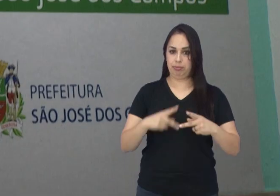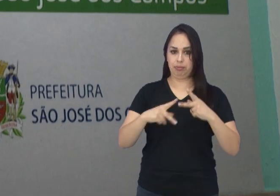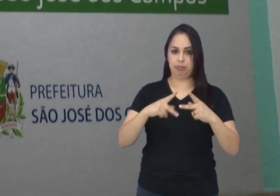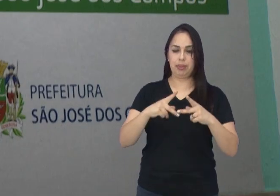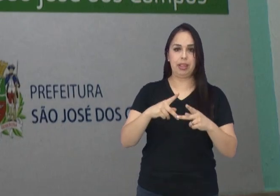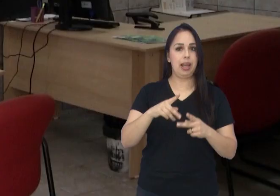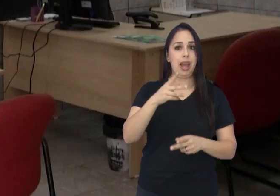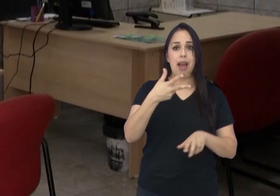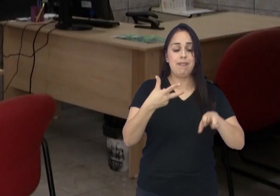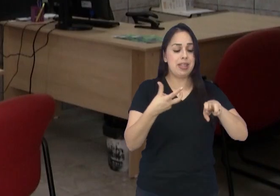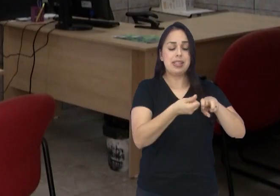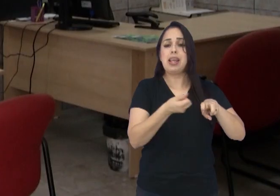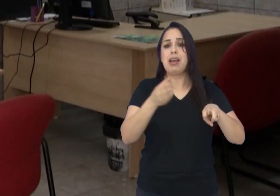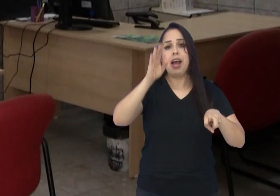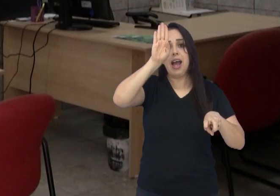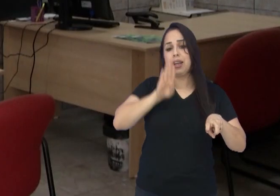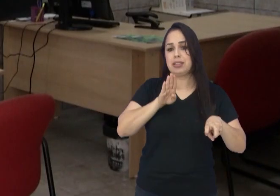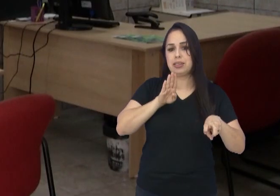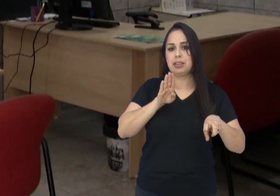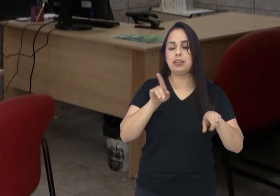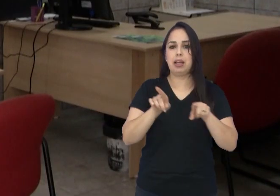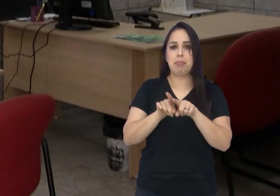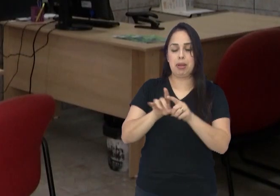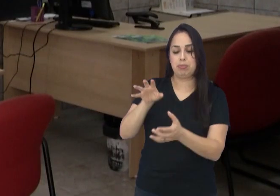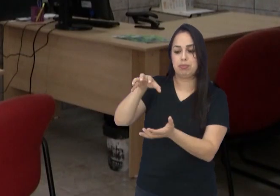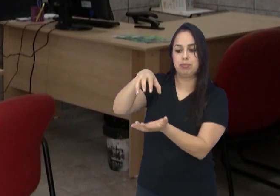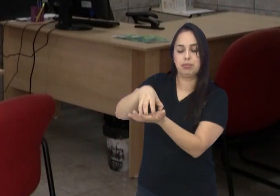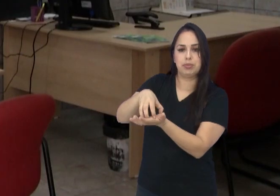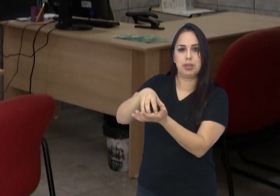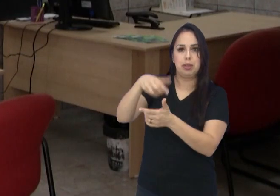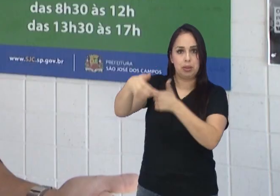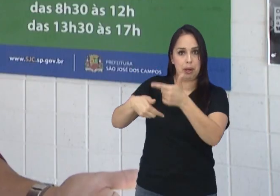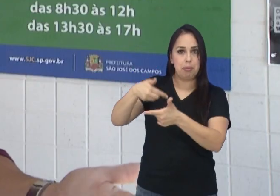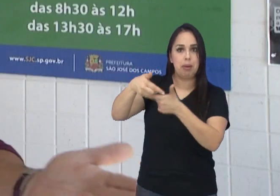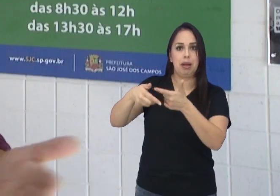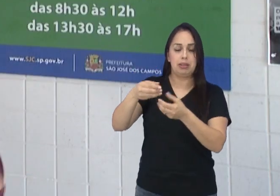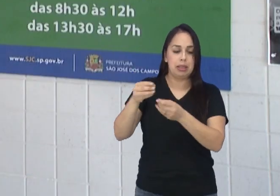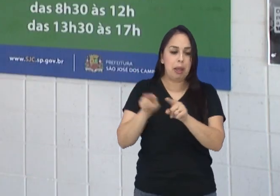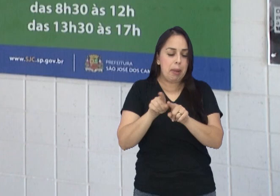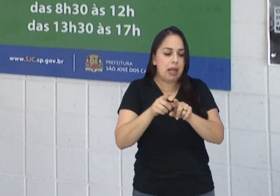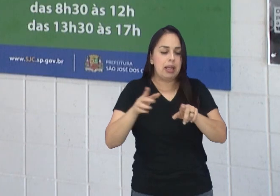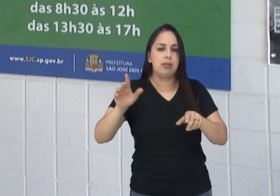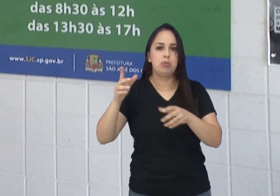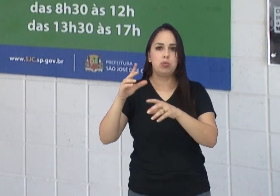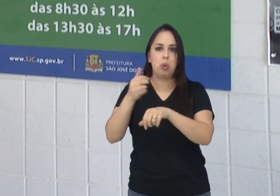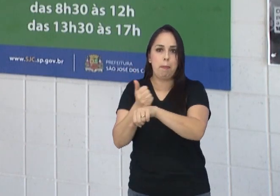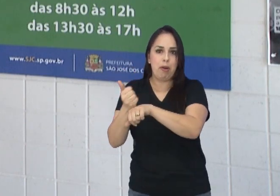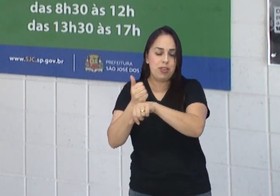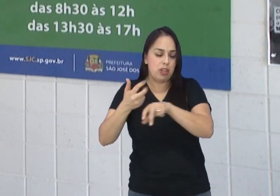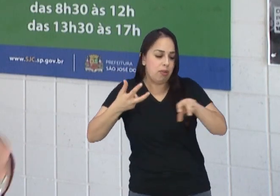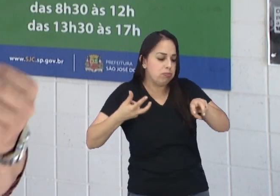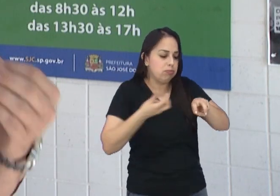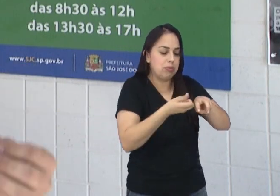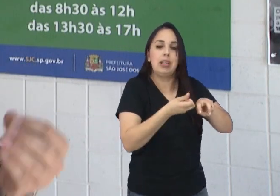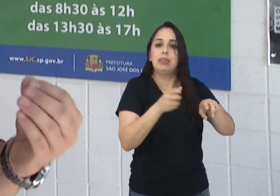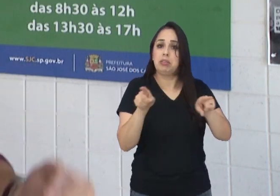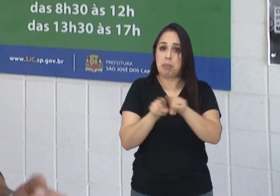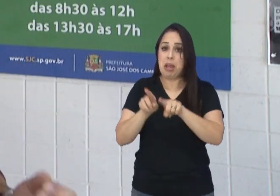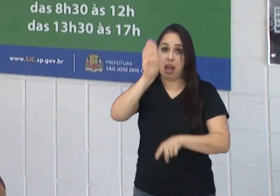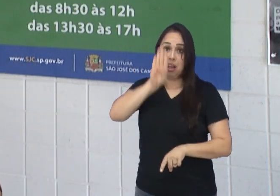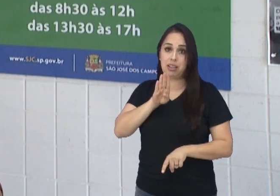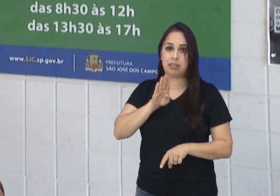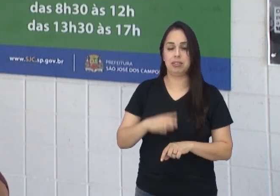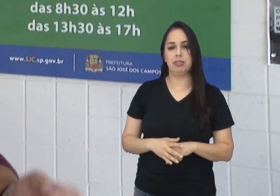é gratuita e o serviço prestado pela equipe de aplicação também. Para essa última campanha, nós pretendemos aplicar 30